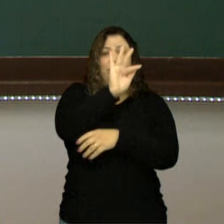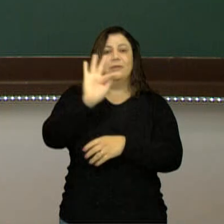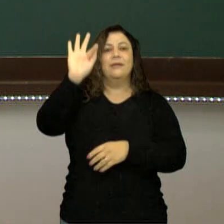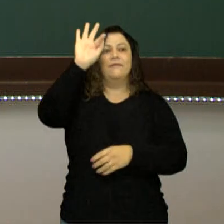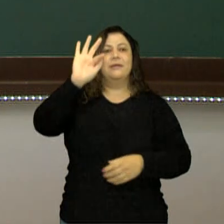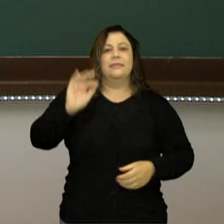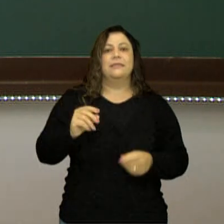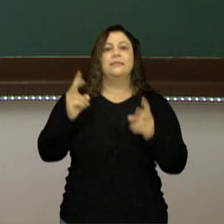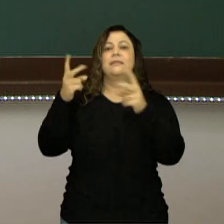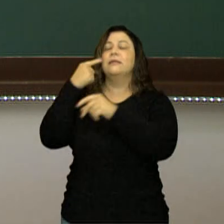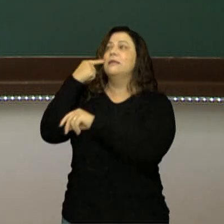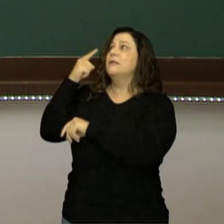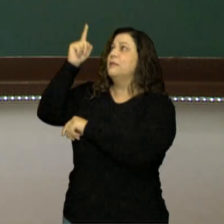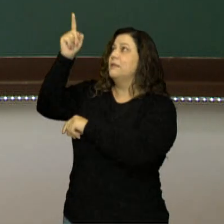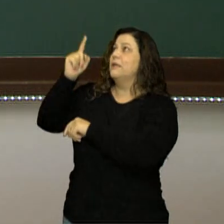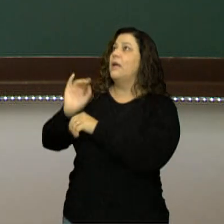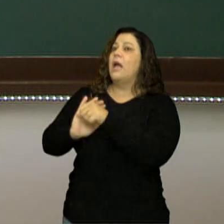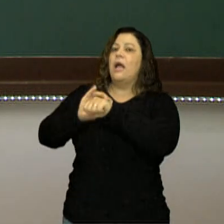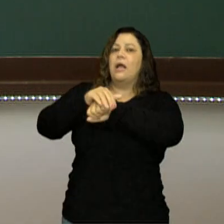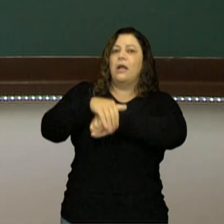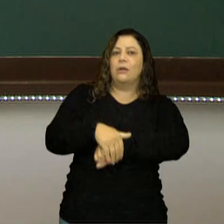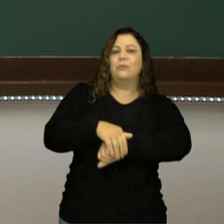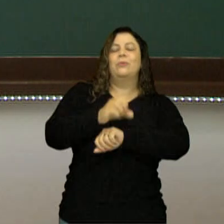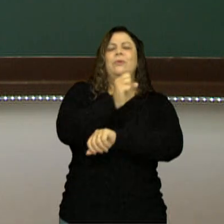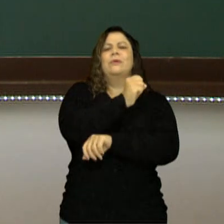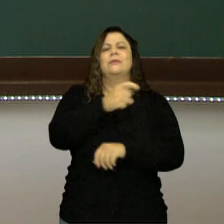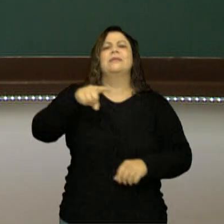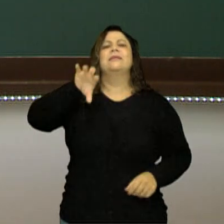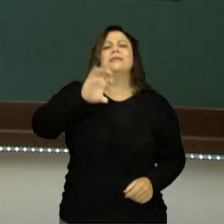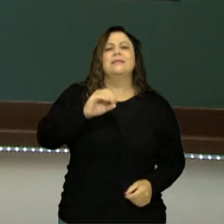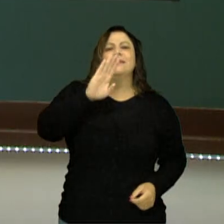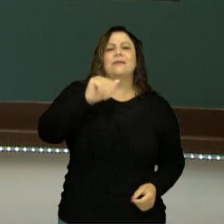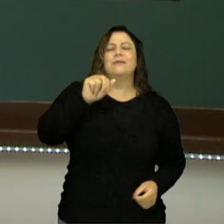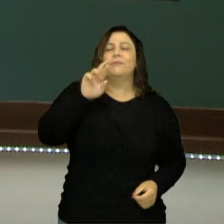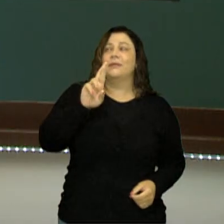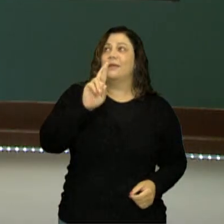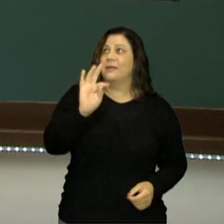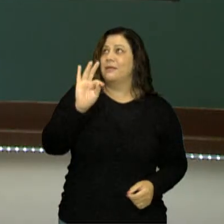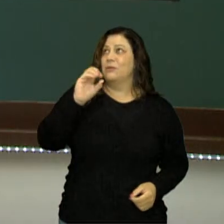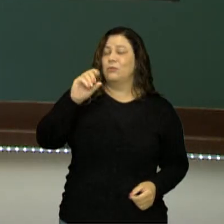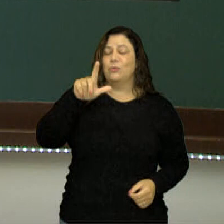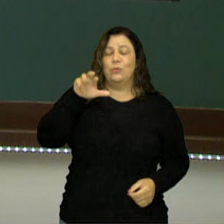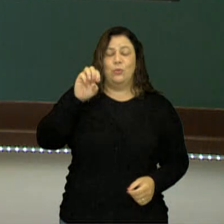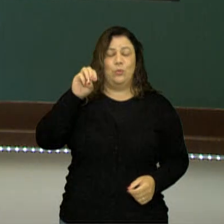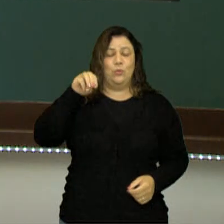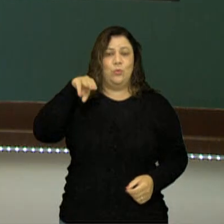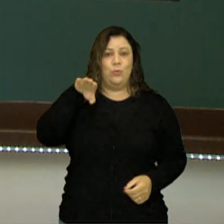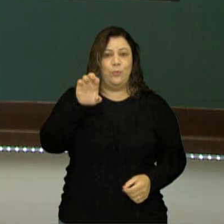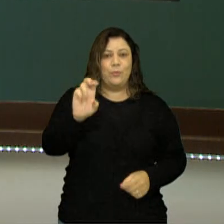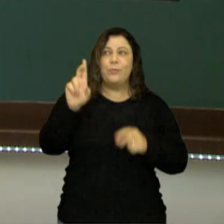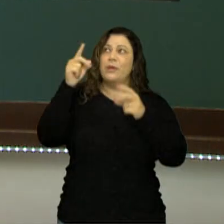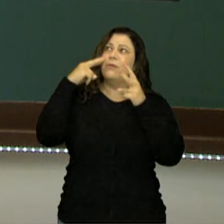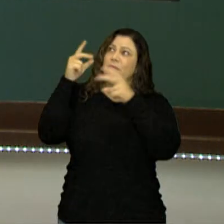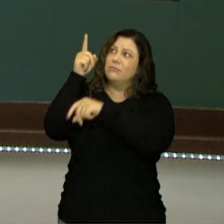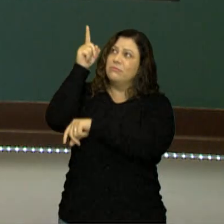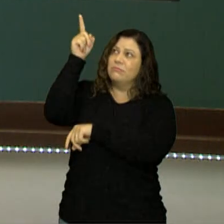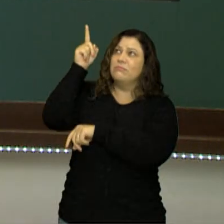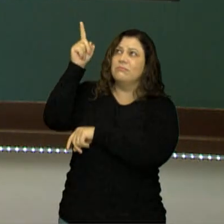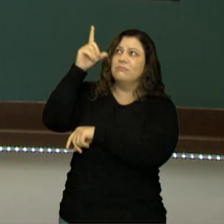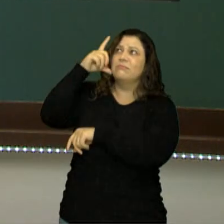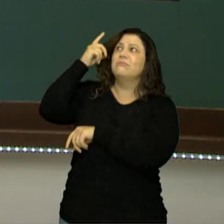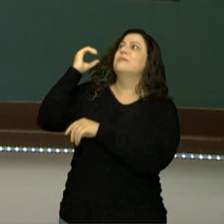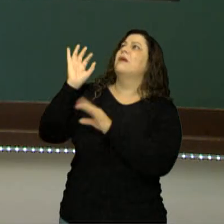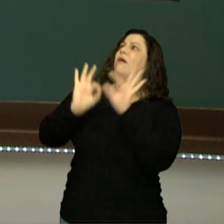de São Bartolomeu, que aconteceu em agosto de 1572, e esse episódio ele é muito emblemático porque ele